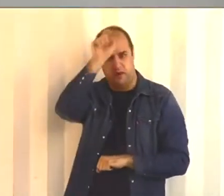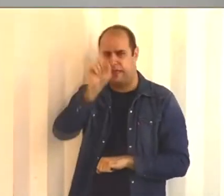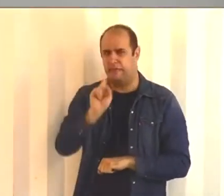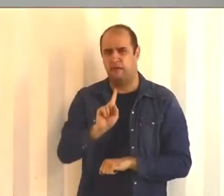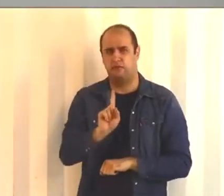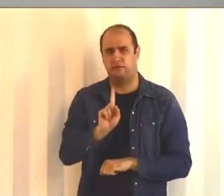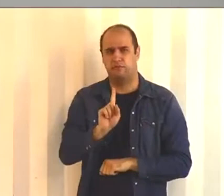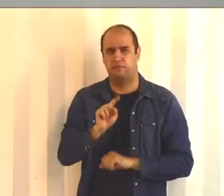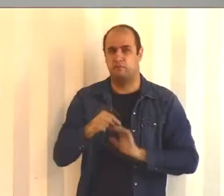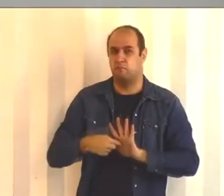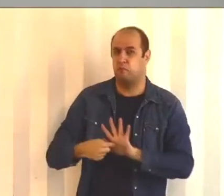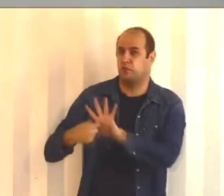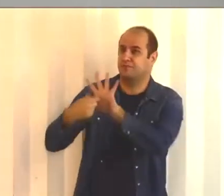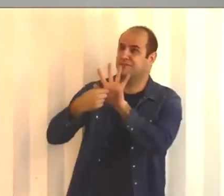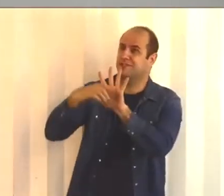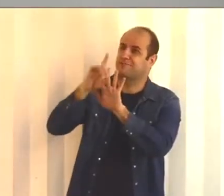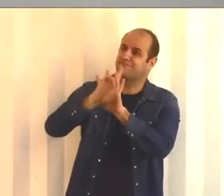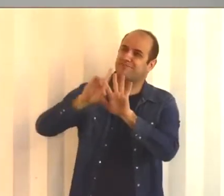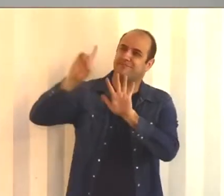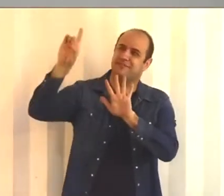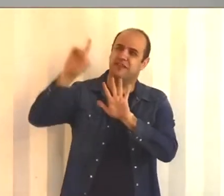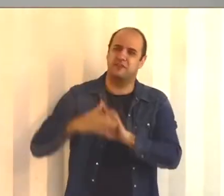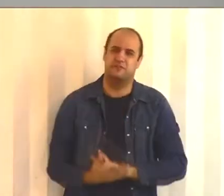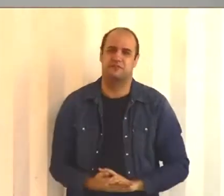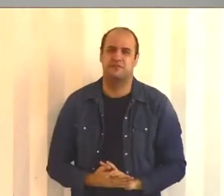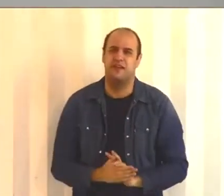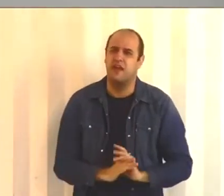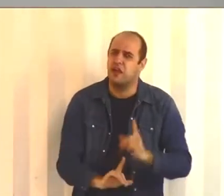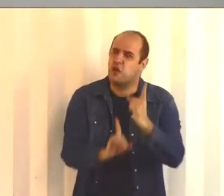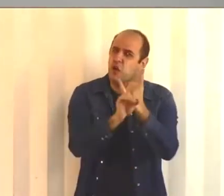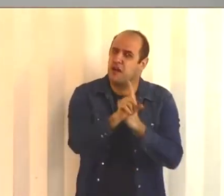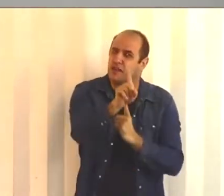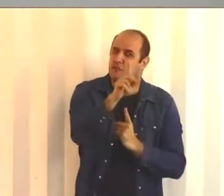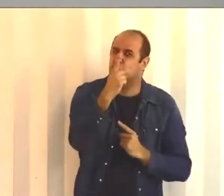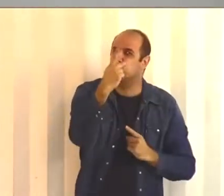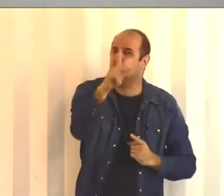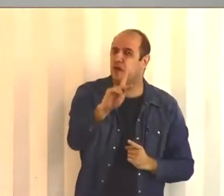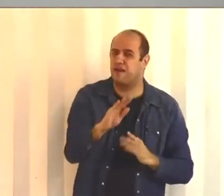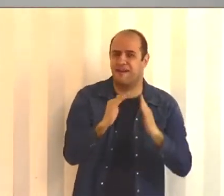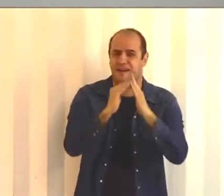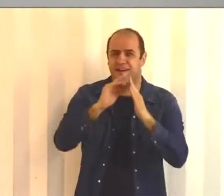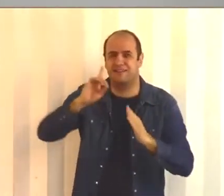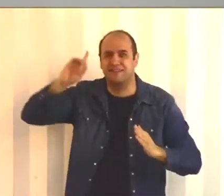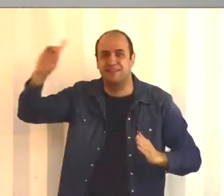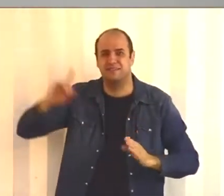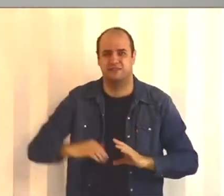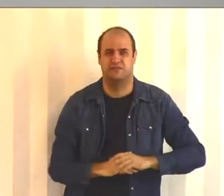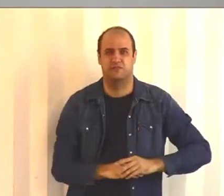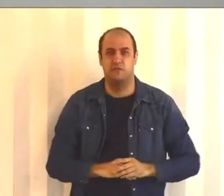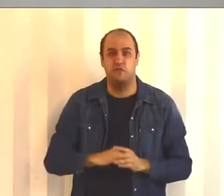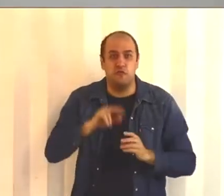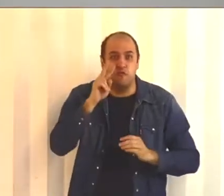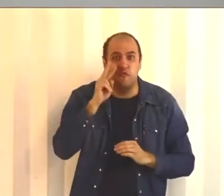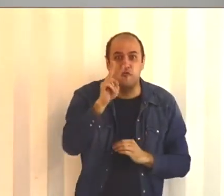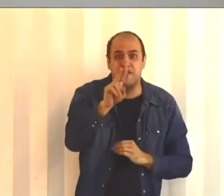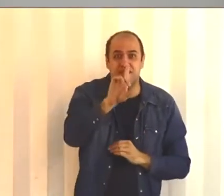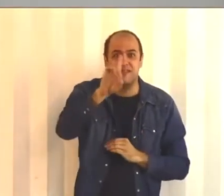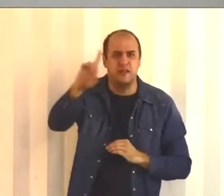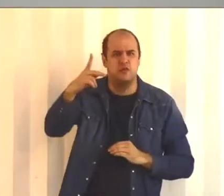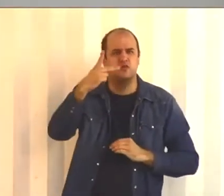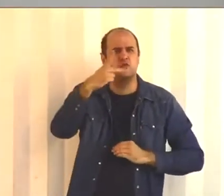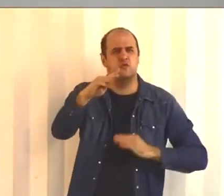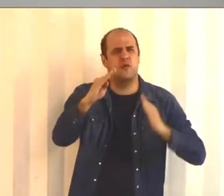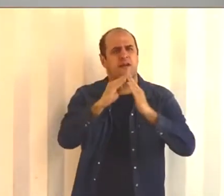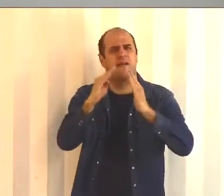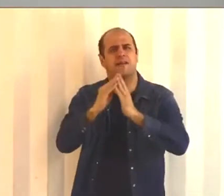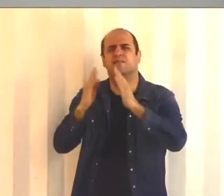é. Encontre Deus na sua casa. Se porventura você não estiver vendo Deus na sua casa,